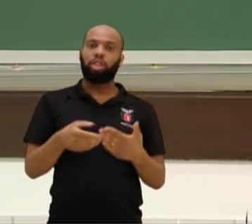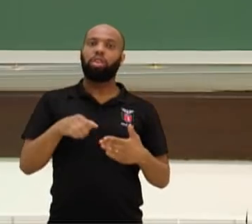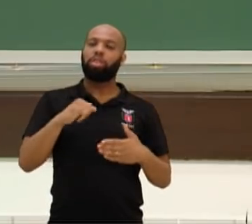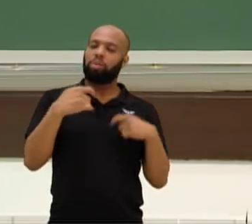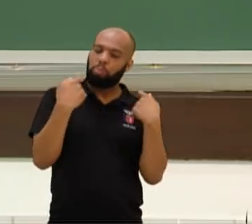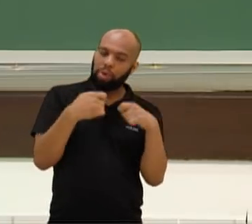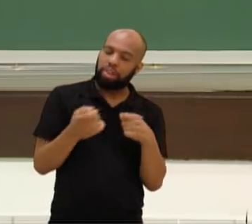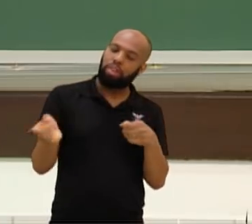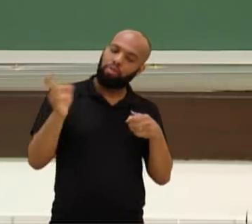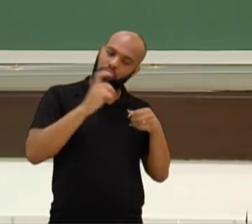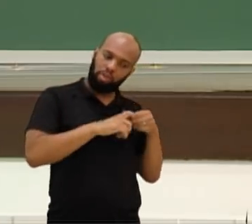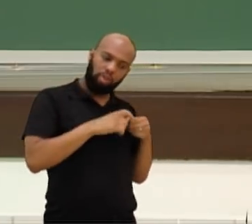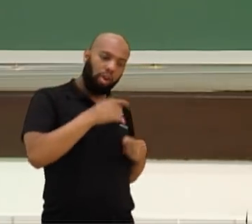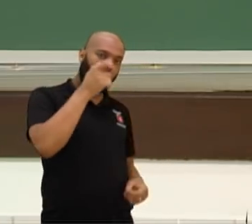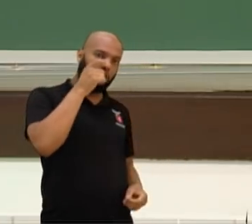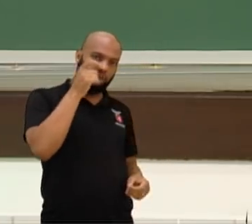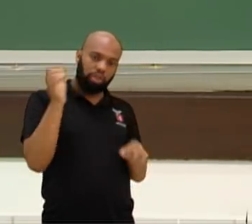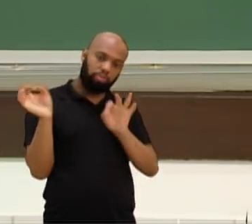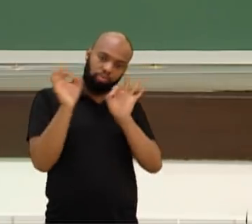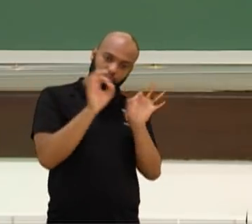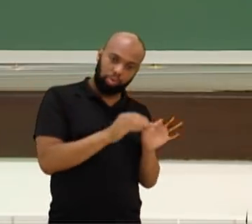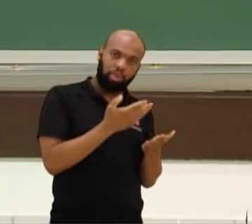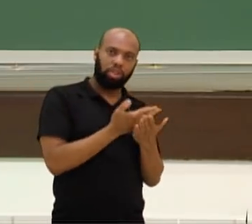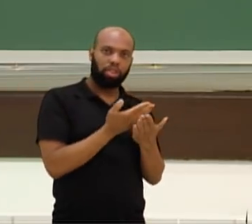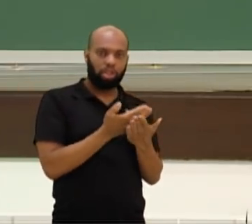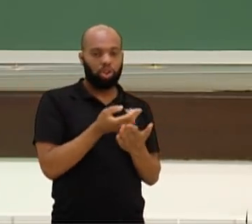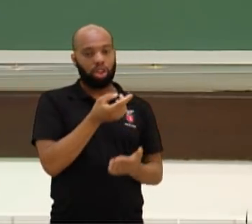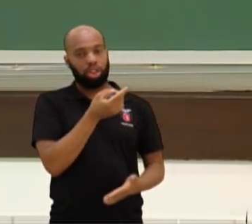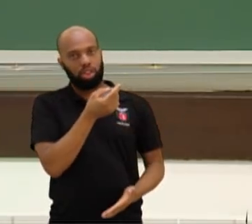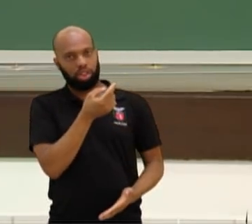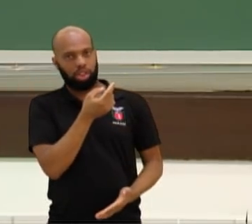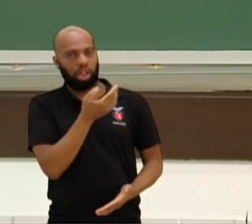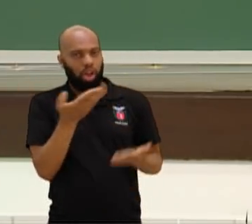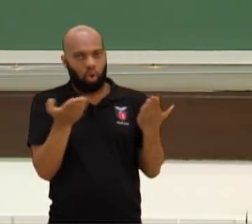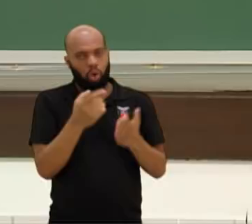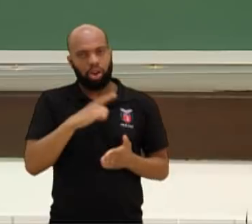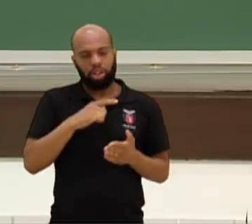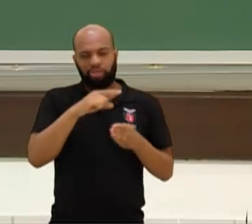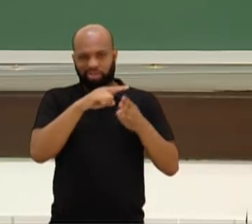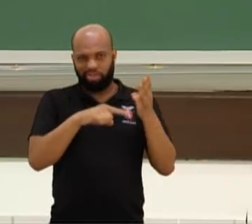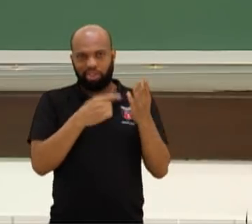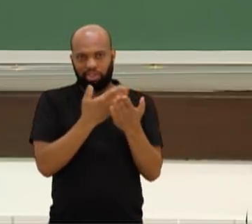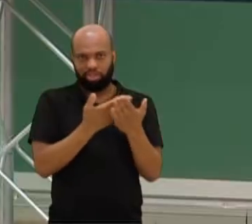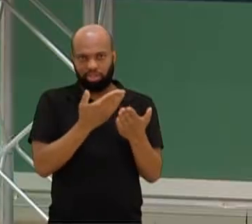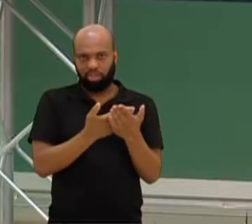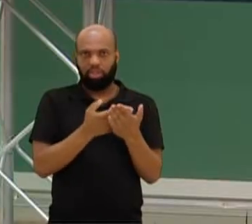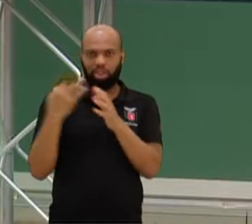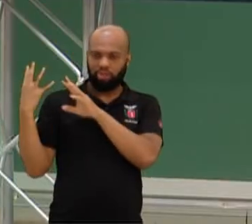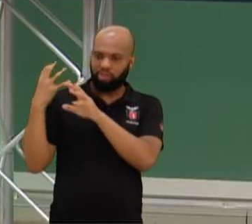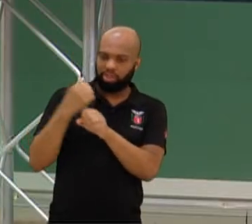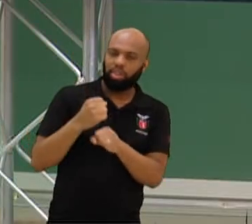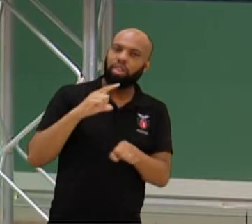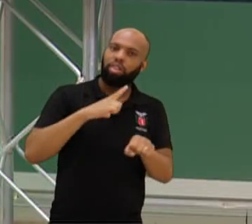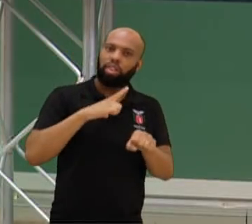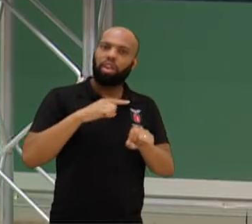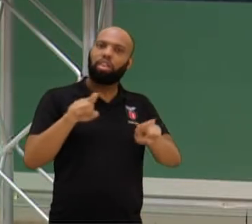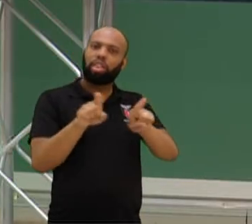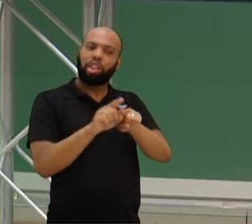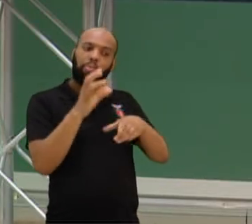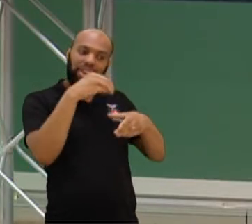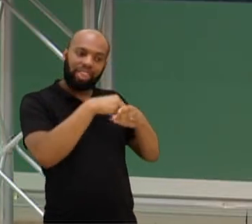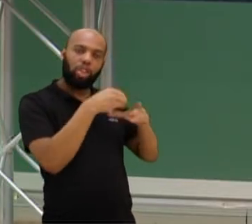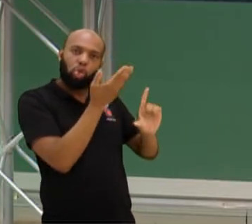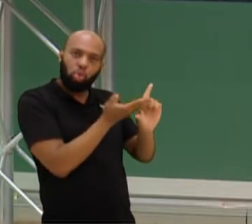necessário, voltem, assistam novamente essas 3 últimas aulas, acessem o arquivo digital que tem disponível para